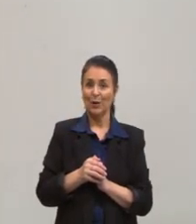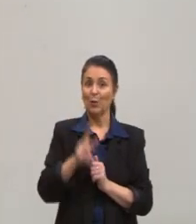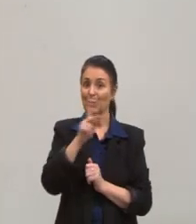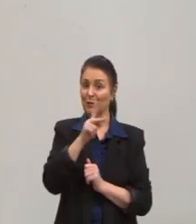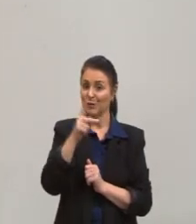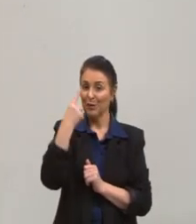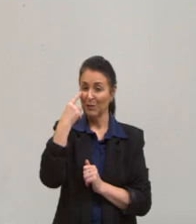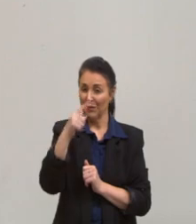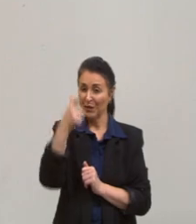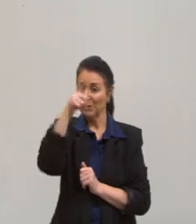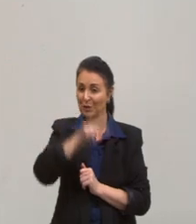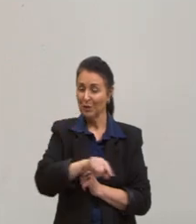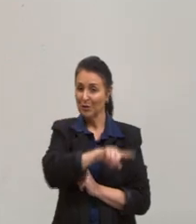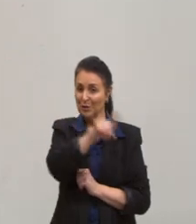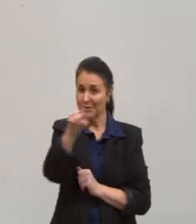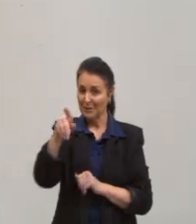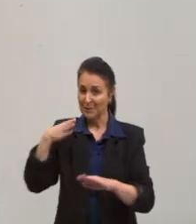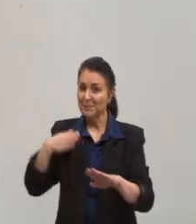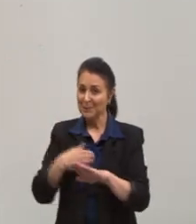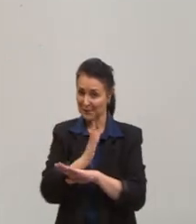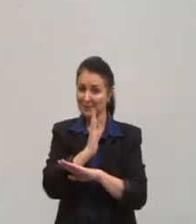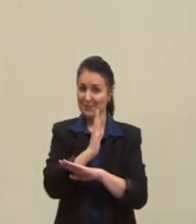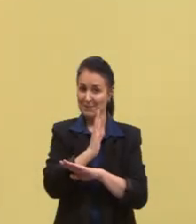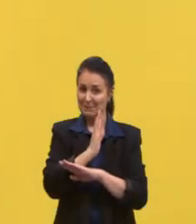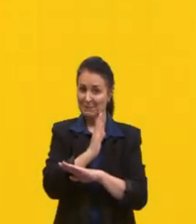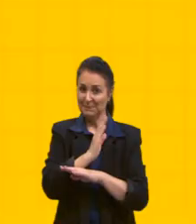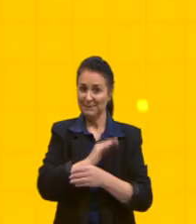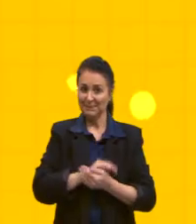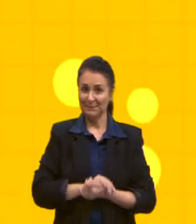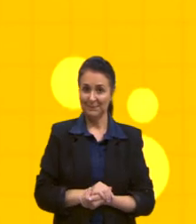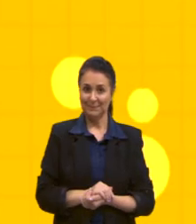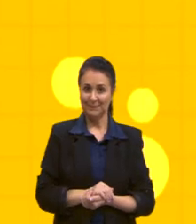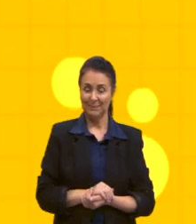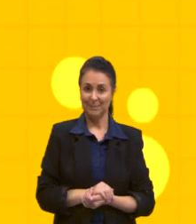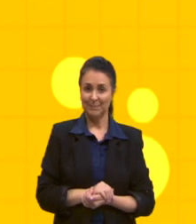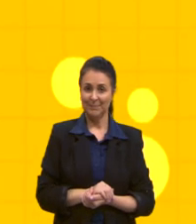tarde partiu passar E aí